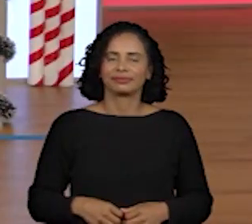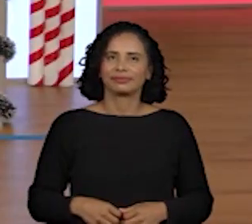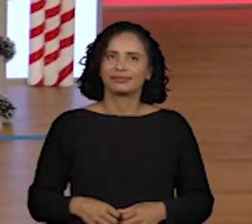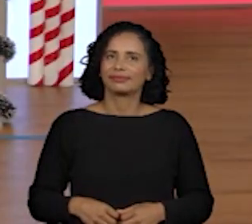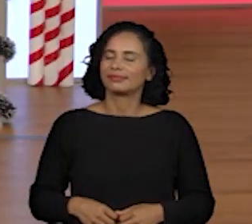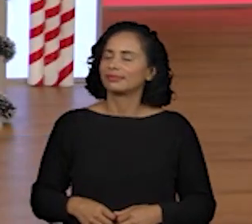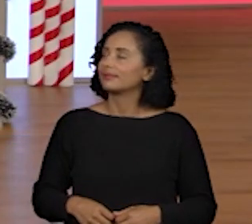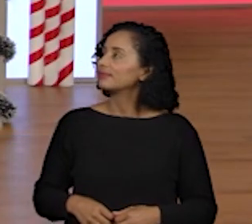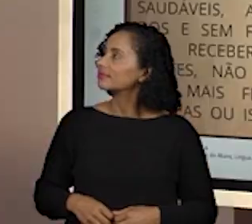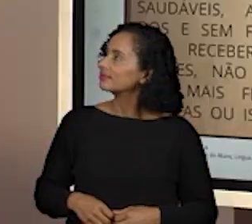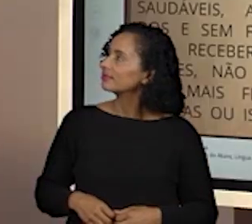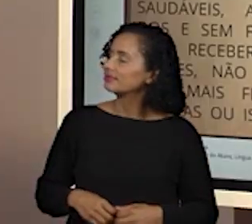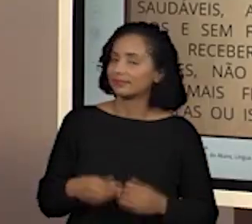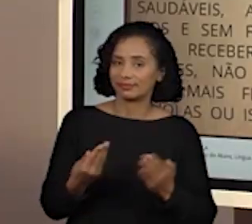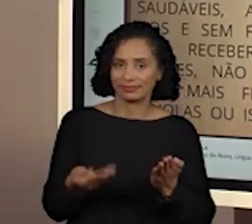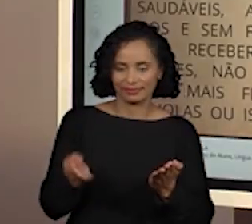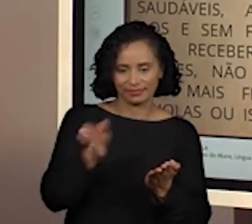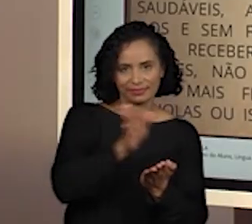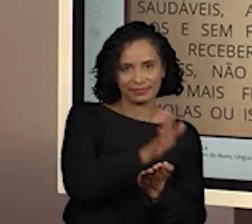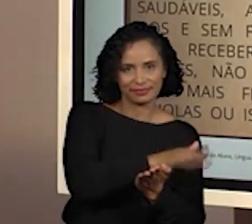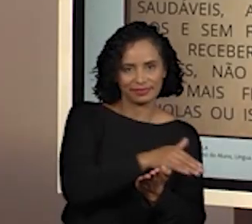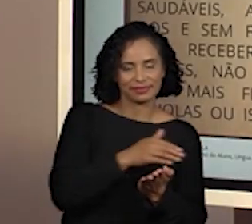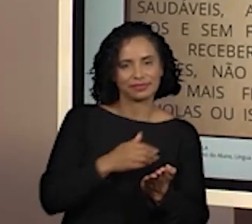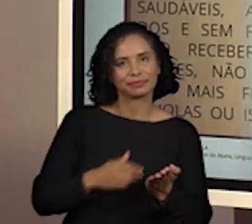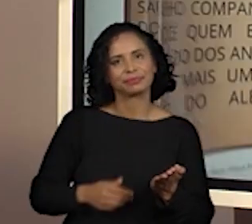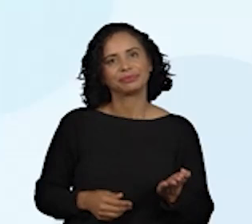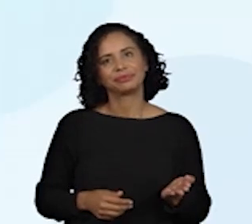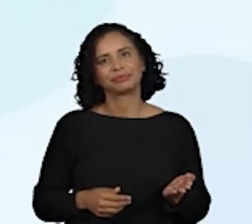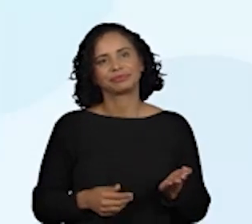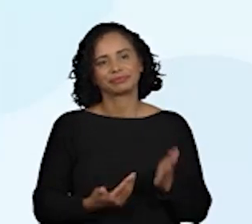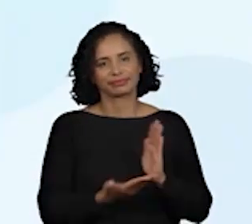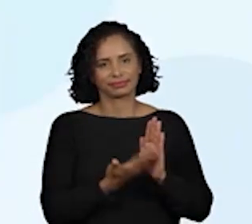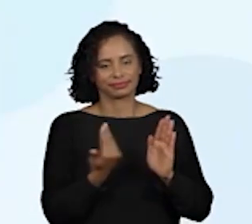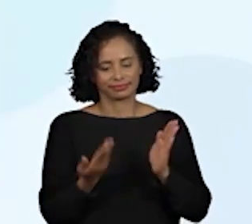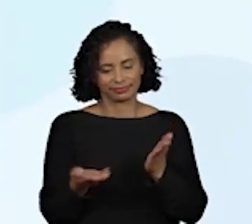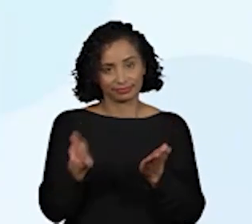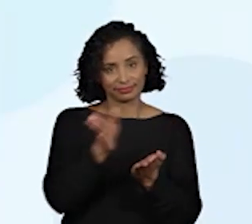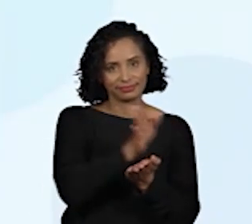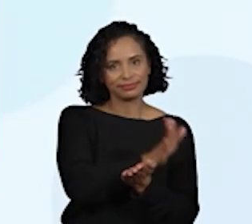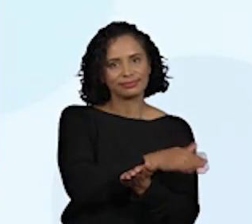Vamos à página seguinte. O seu Petrúquio já foi.